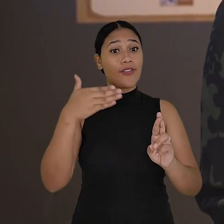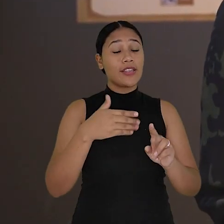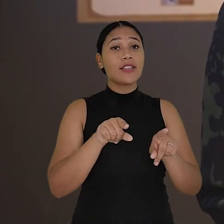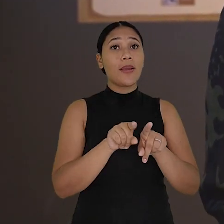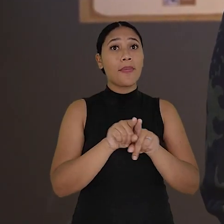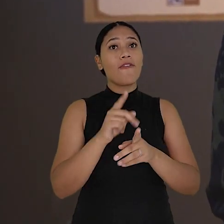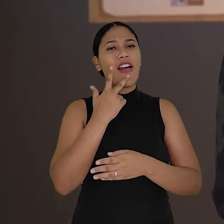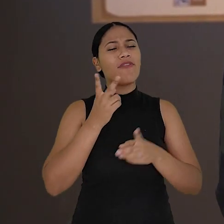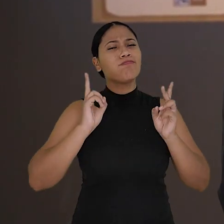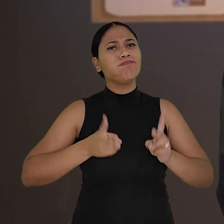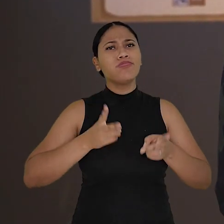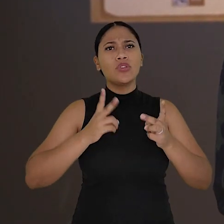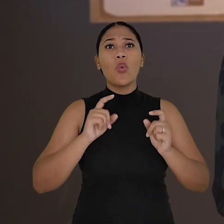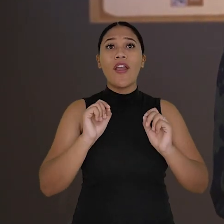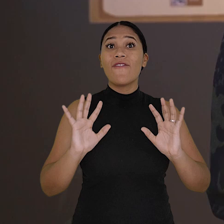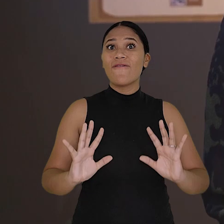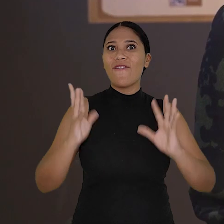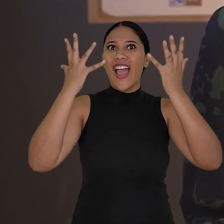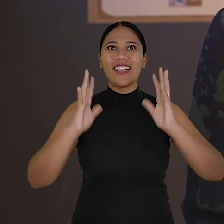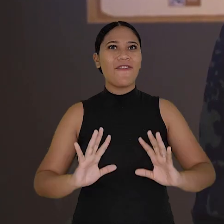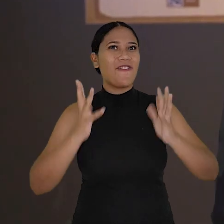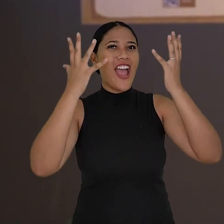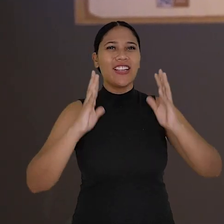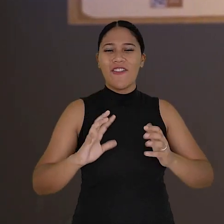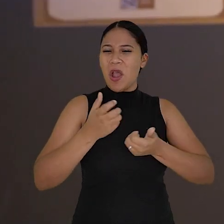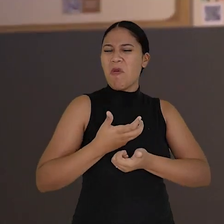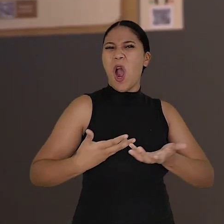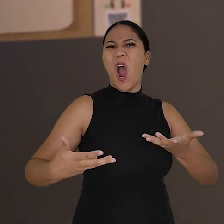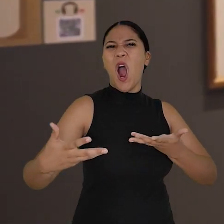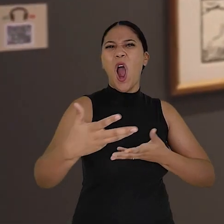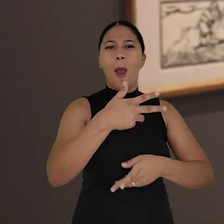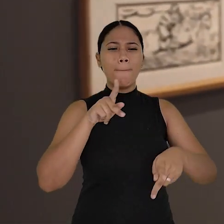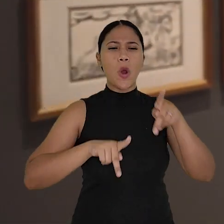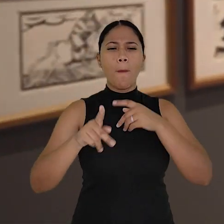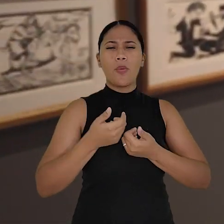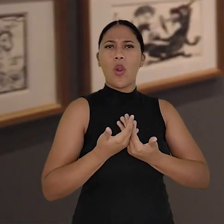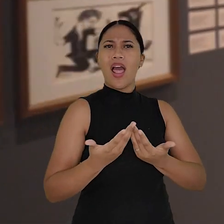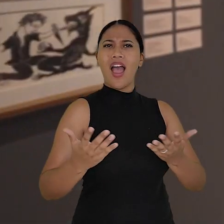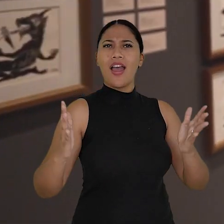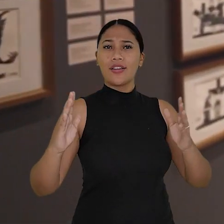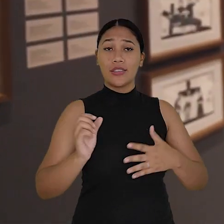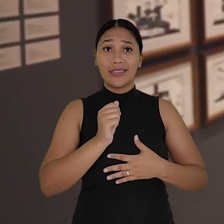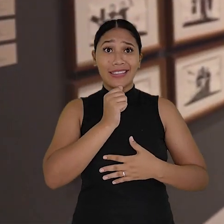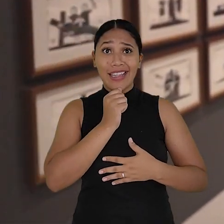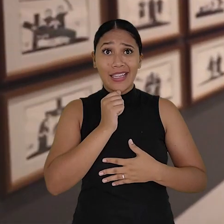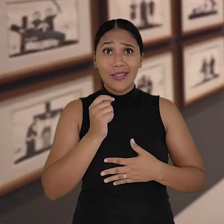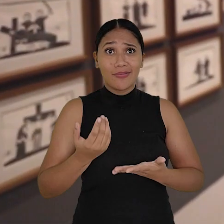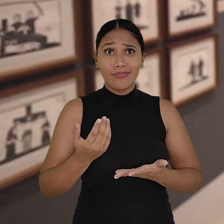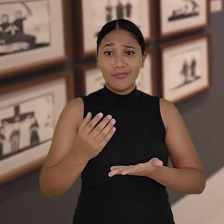referia também constantemente às festas populares, porque ele dizia que sem